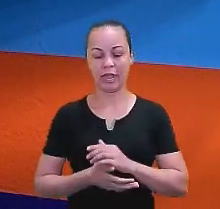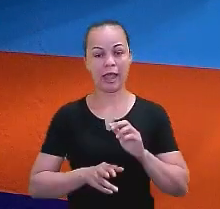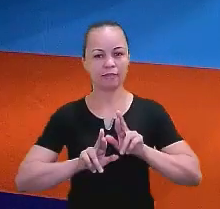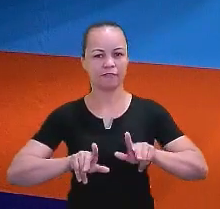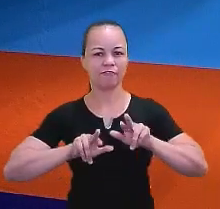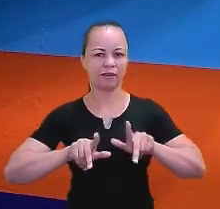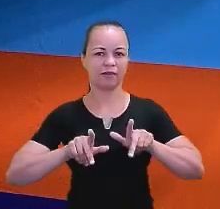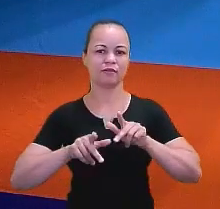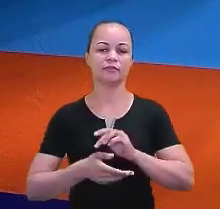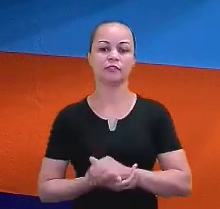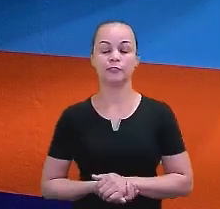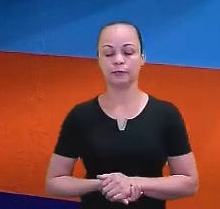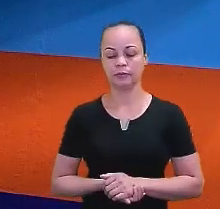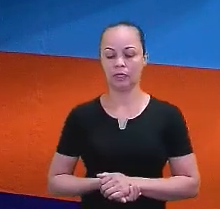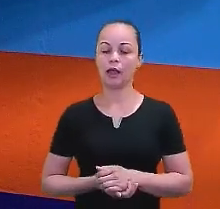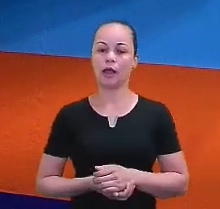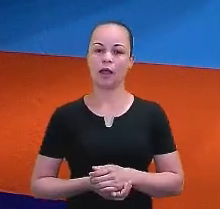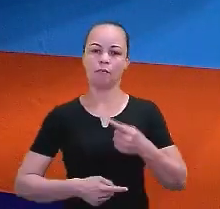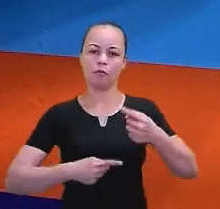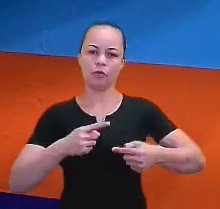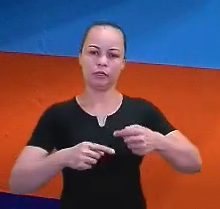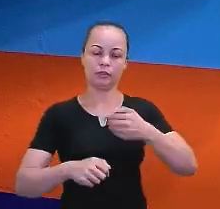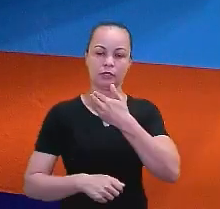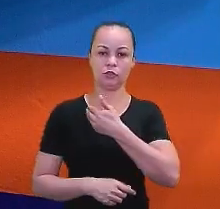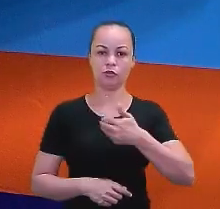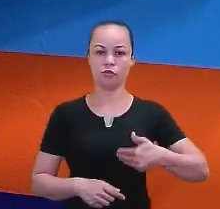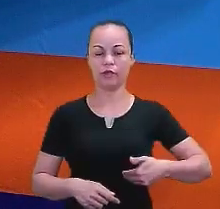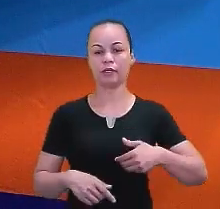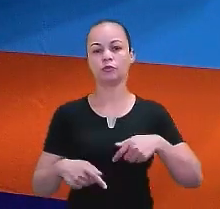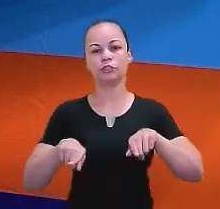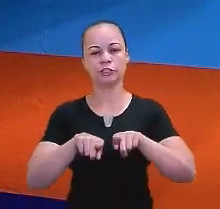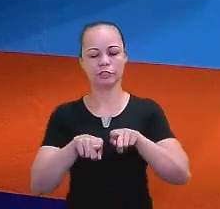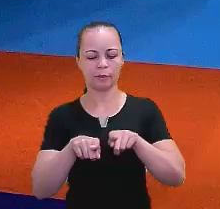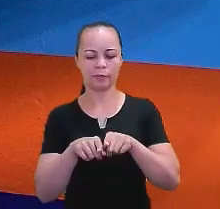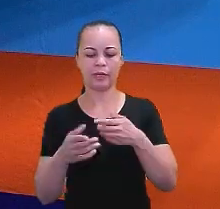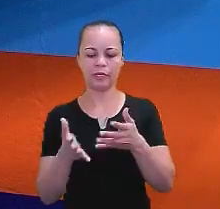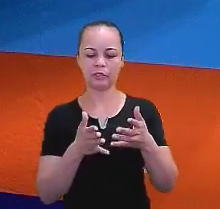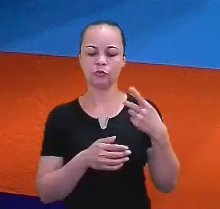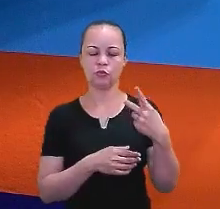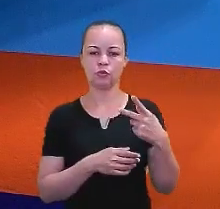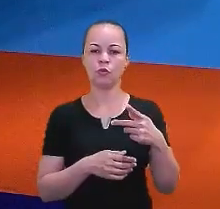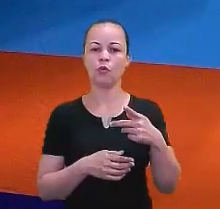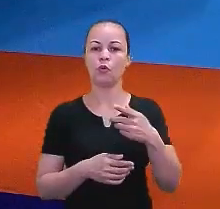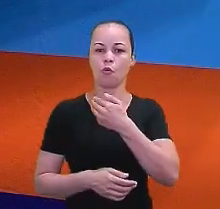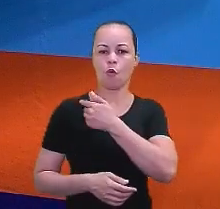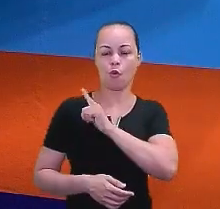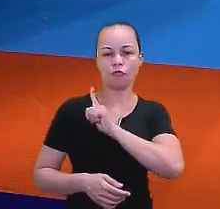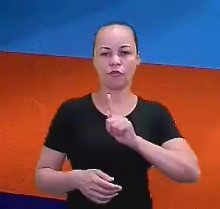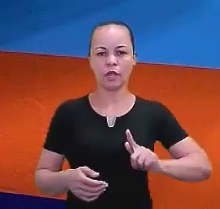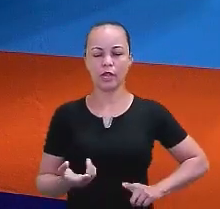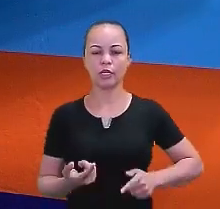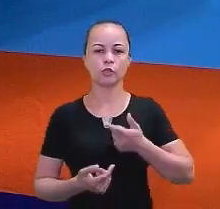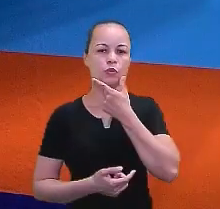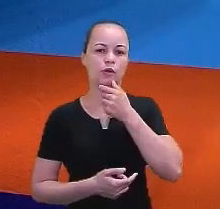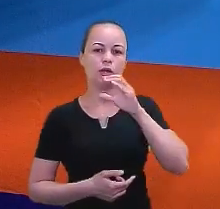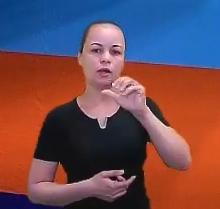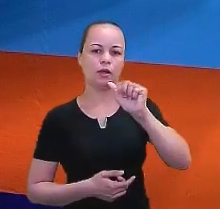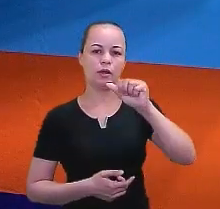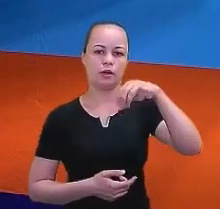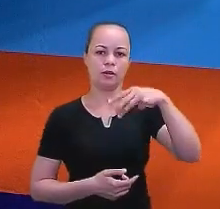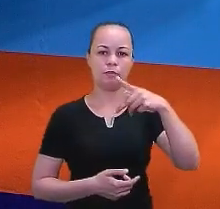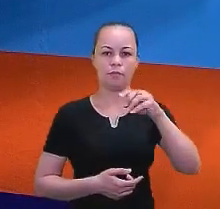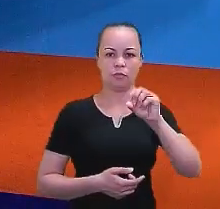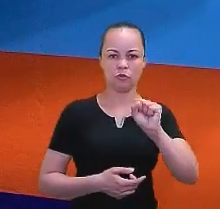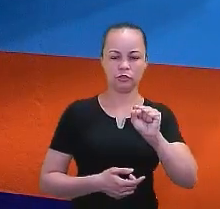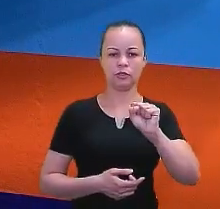A política de governadores também, que foi implementada no governo de Campos Salles, ela é importante para a gente